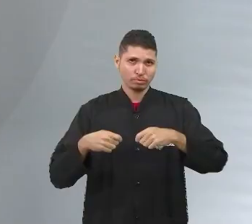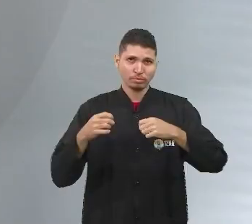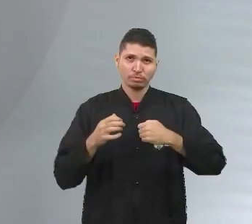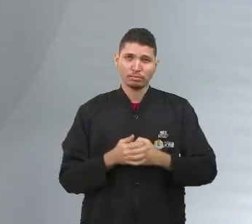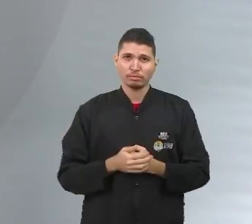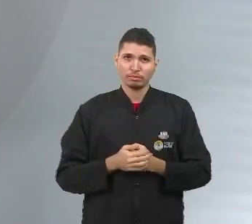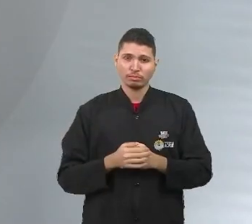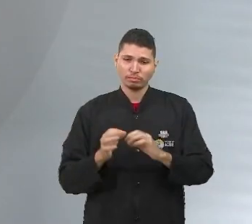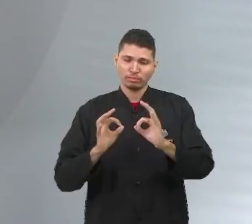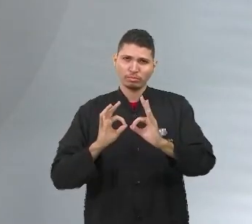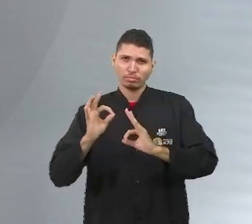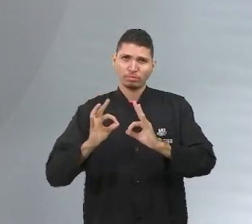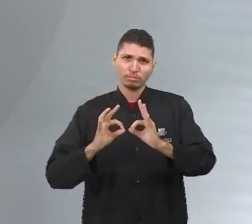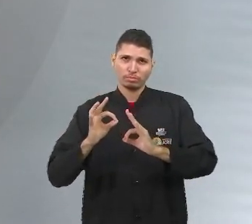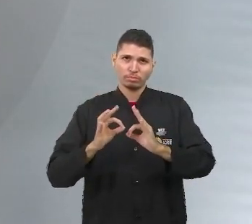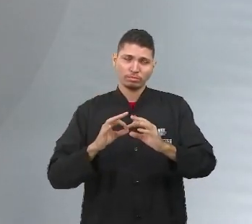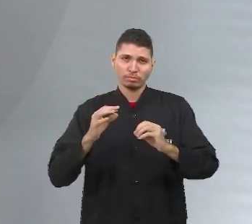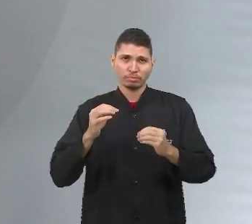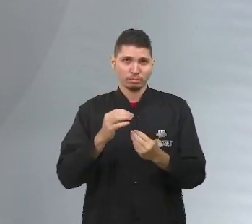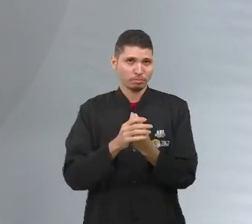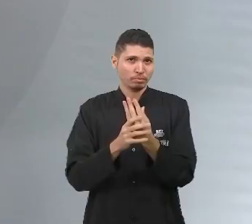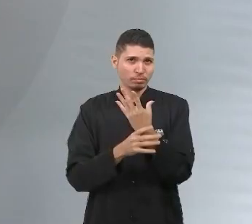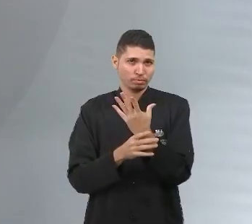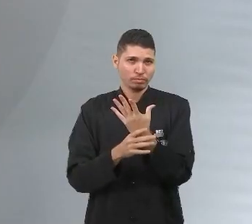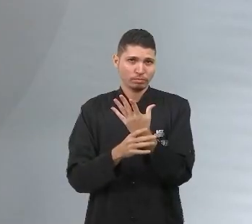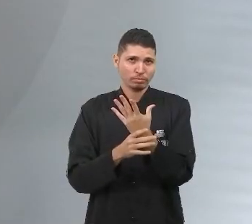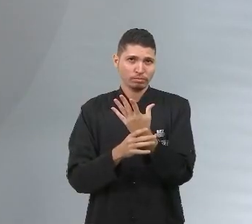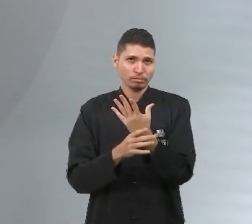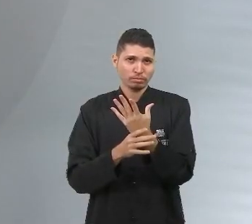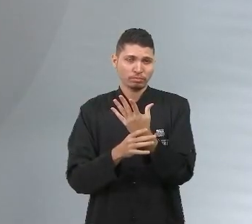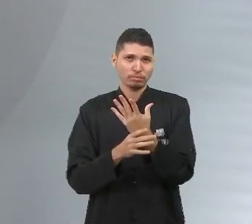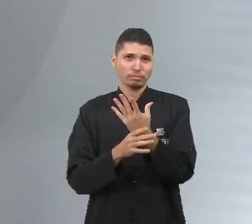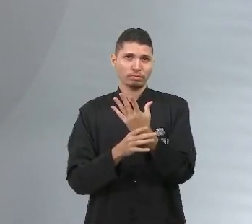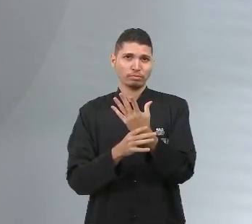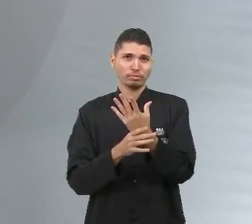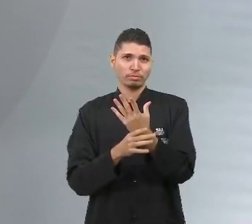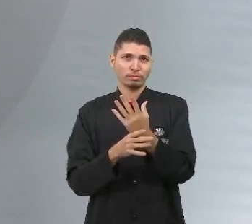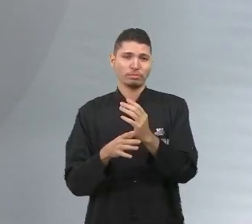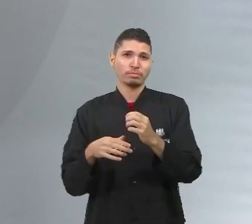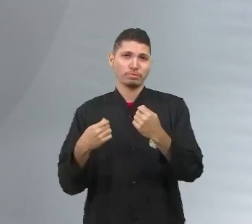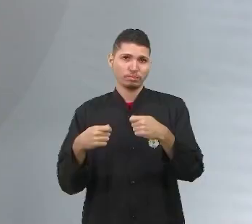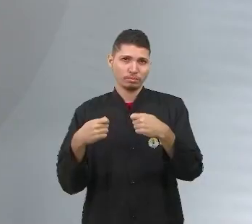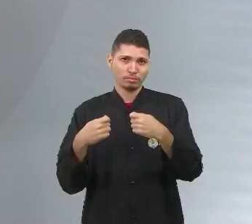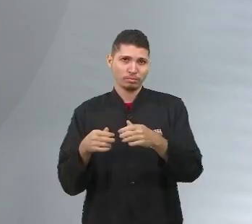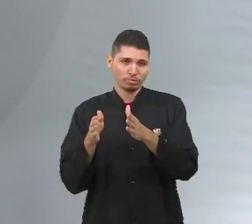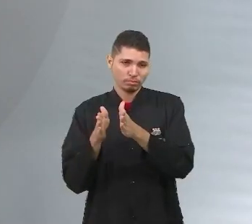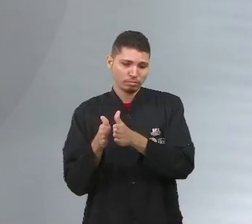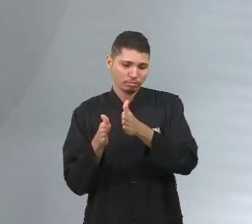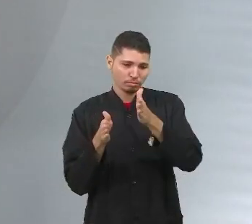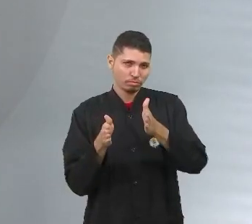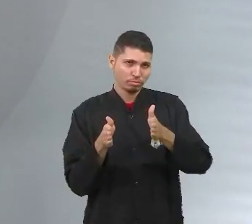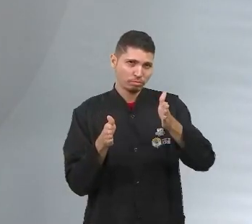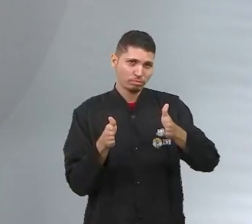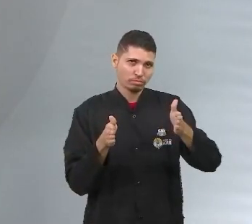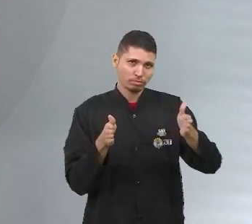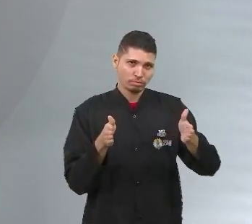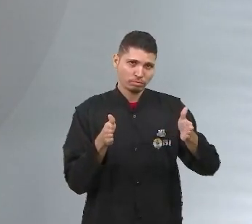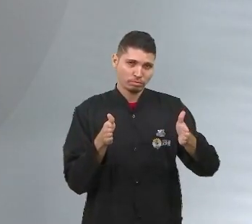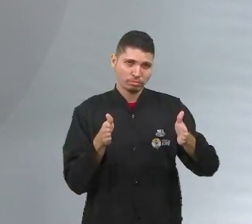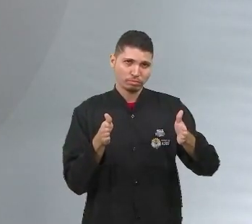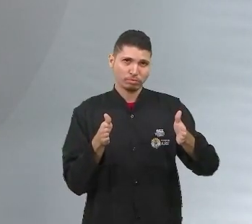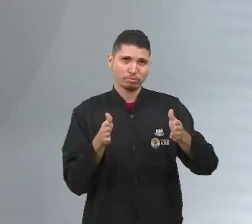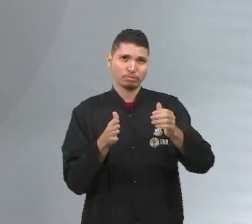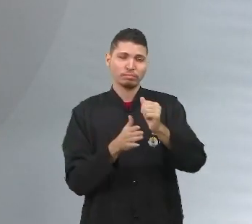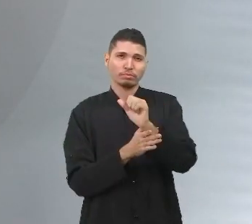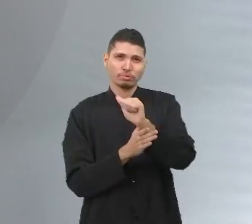para formação e consequente sequência dos aminoácidos, chegada